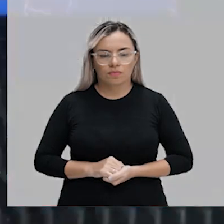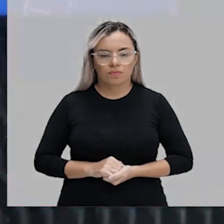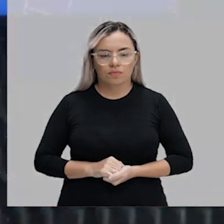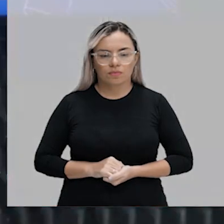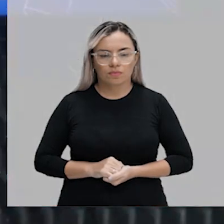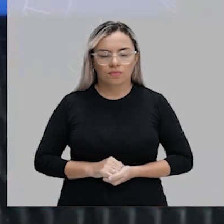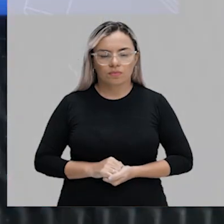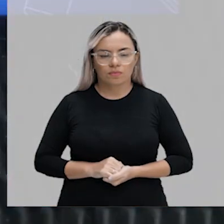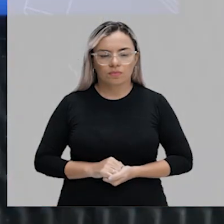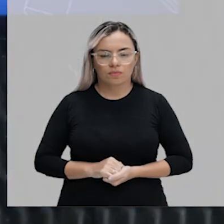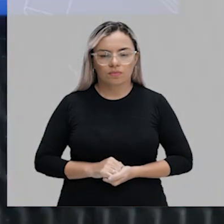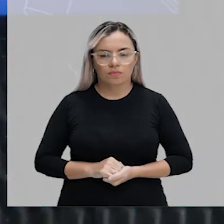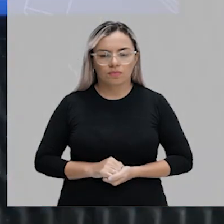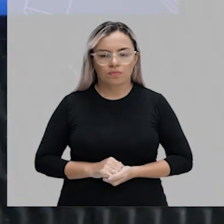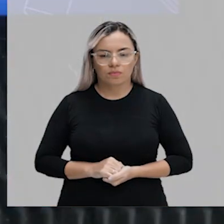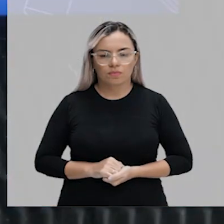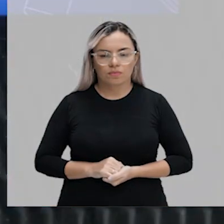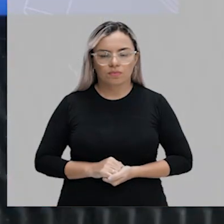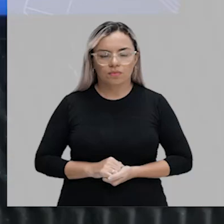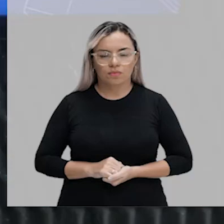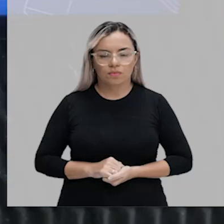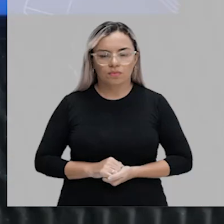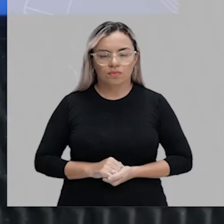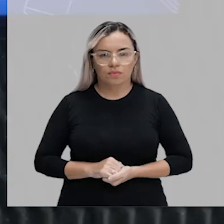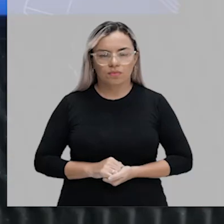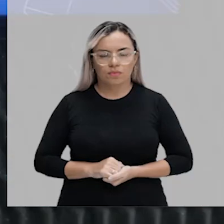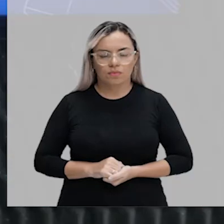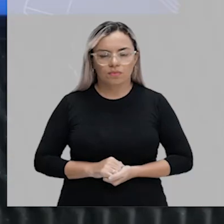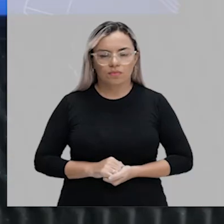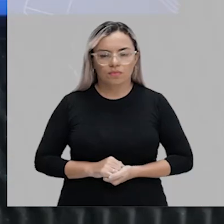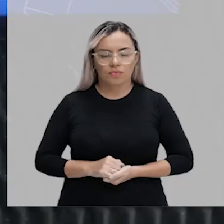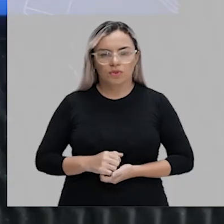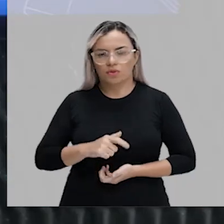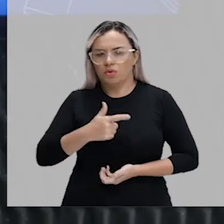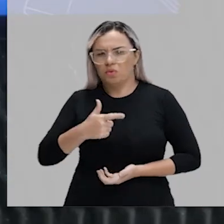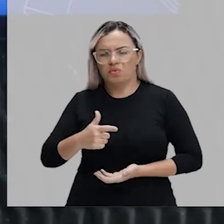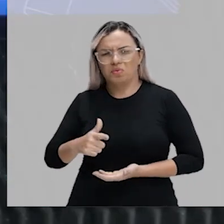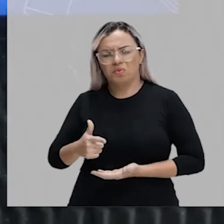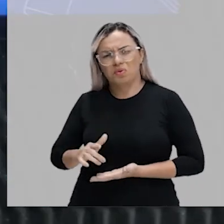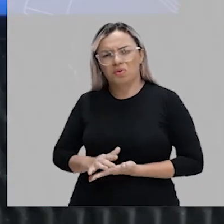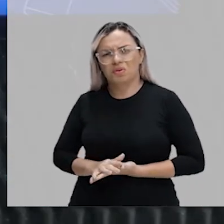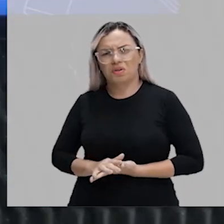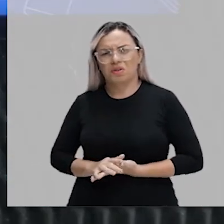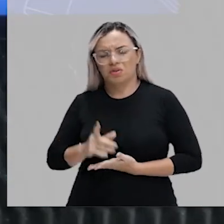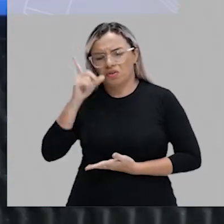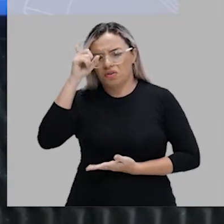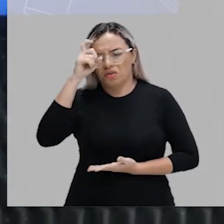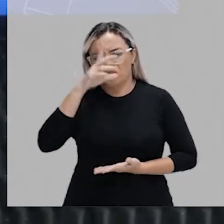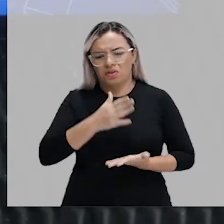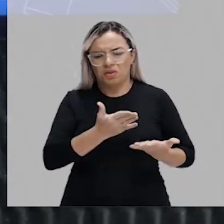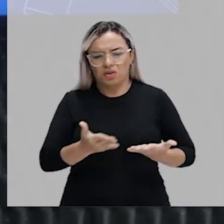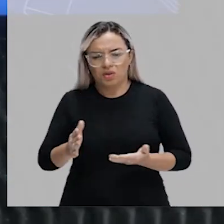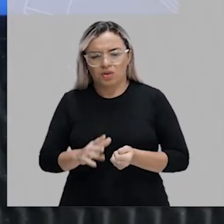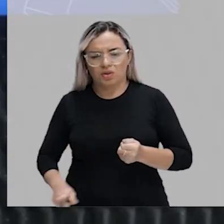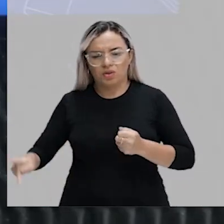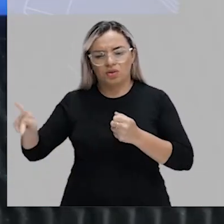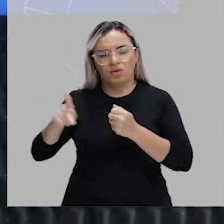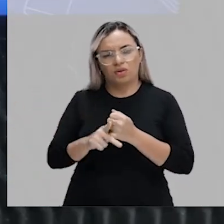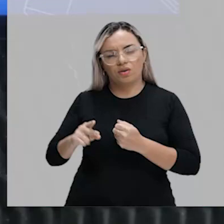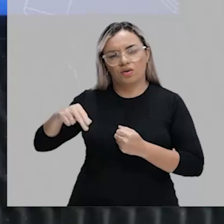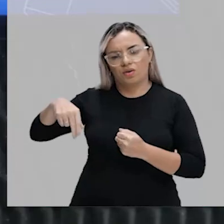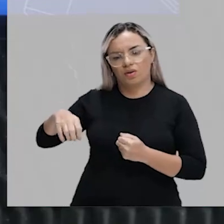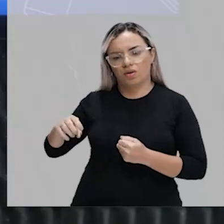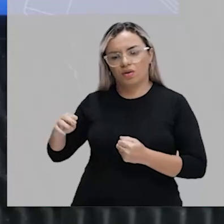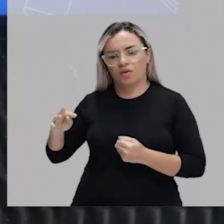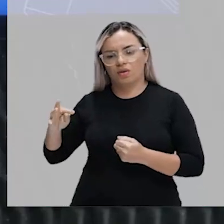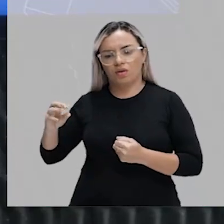neutros del artículo neutro lo. Então, não tem mistério. Os que são neutros, né, os pronomes possessivos neutros, eles